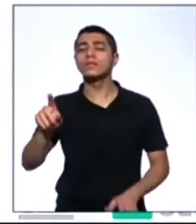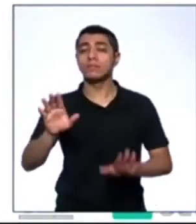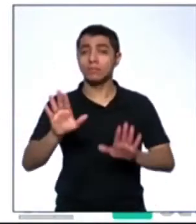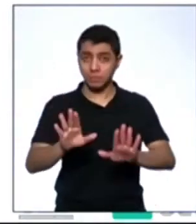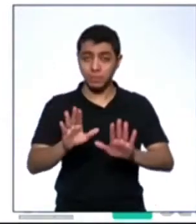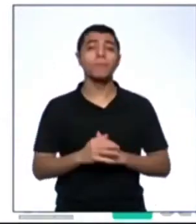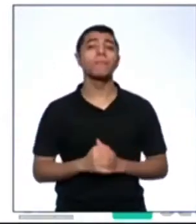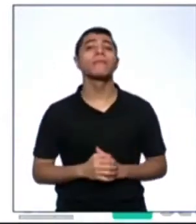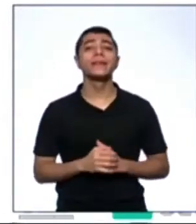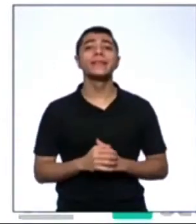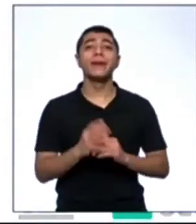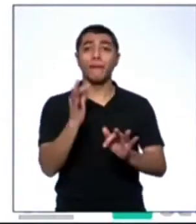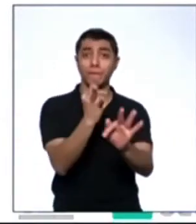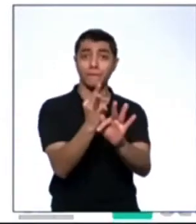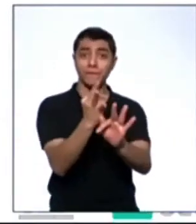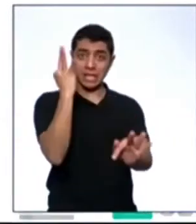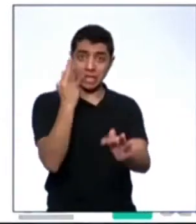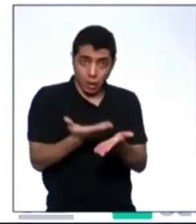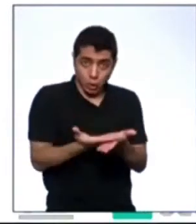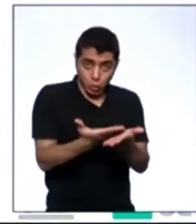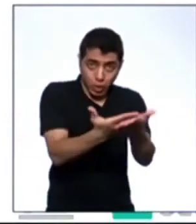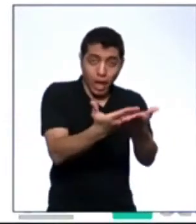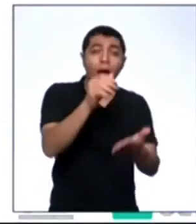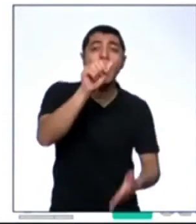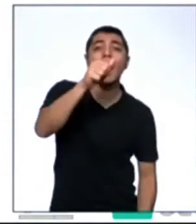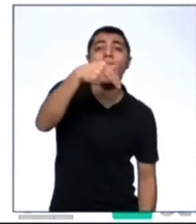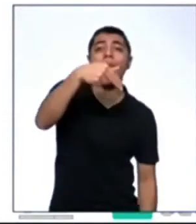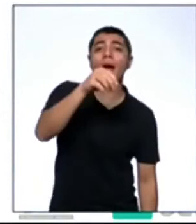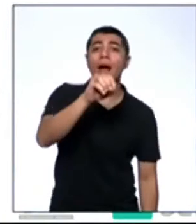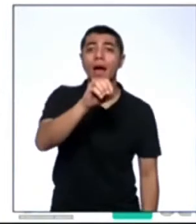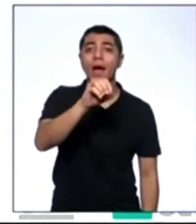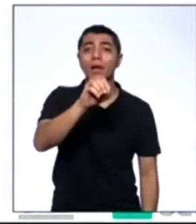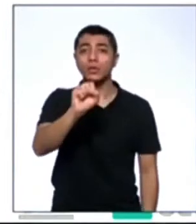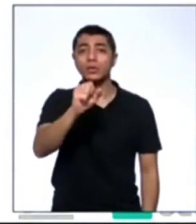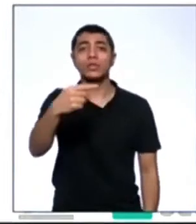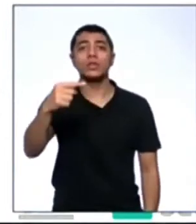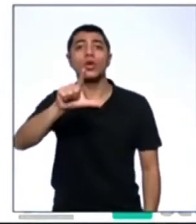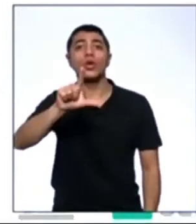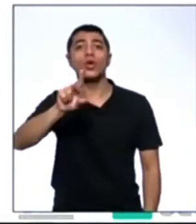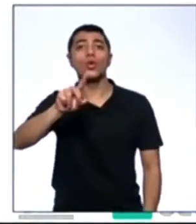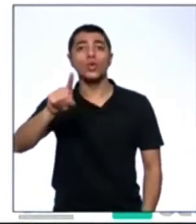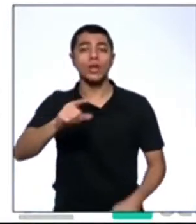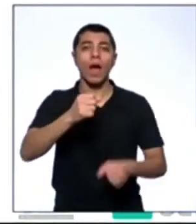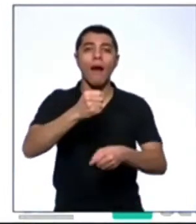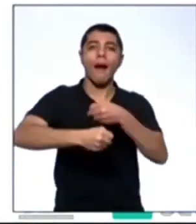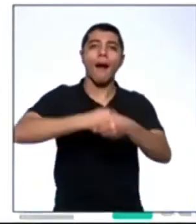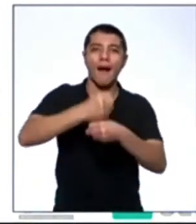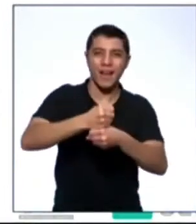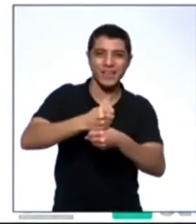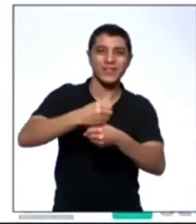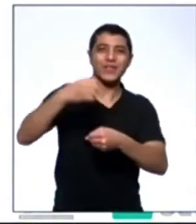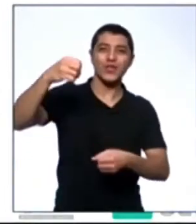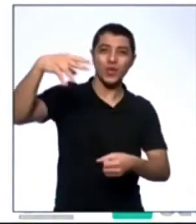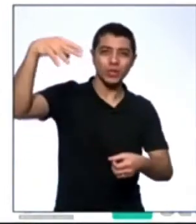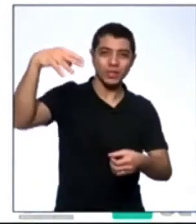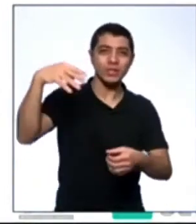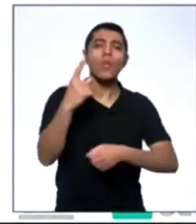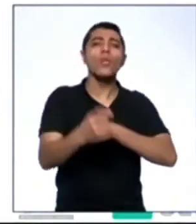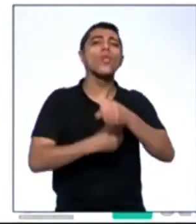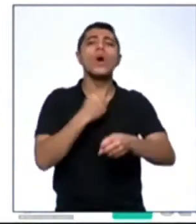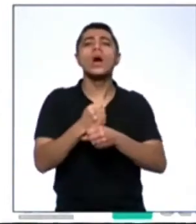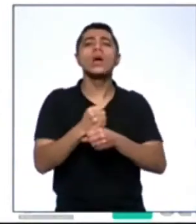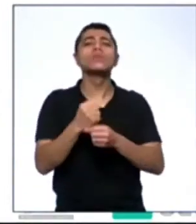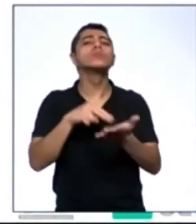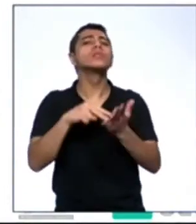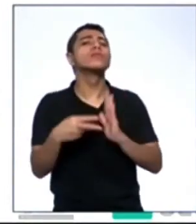física, um ano-luz é uma medida que relaciona a velocidade da luz e o tempo de um ano, e que, portanto, se refere a